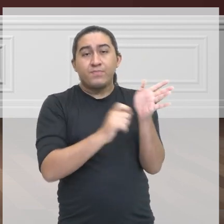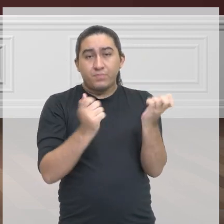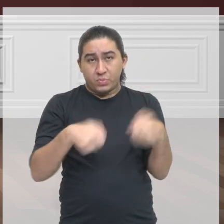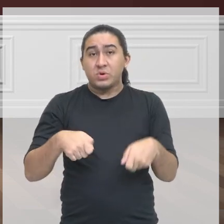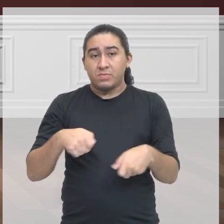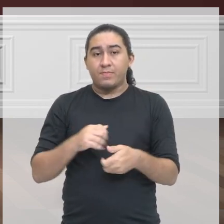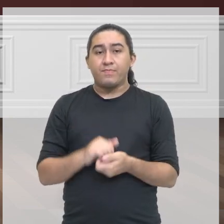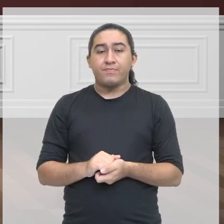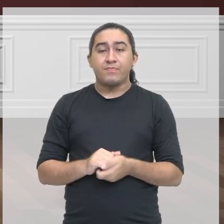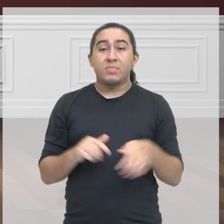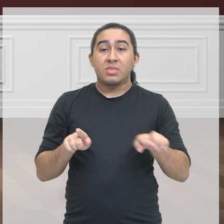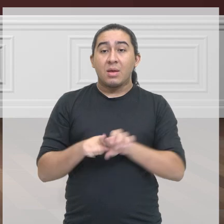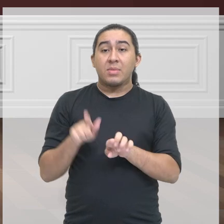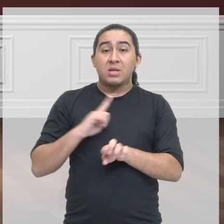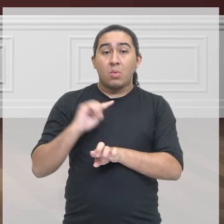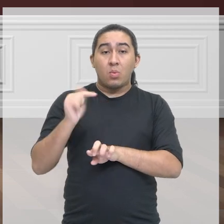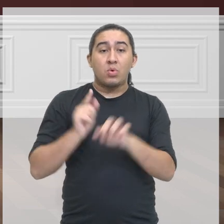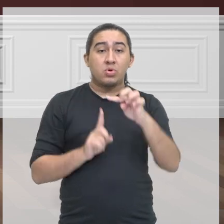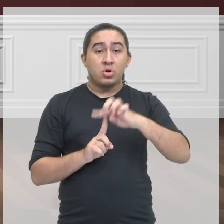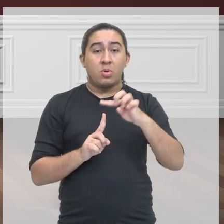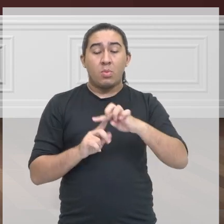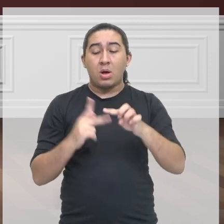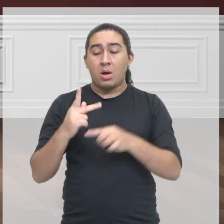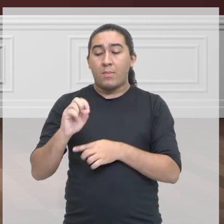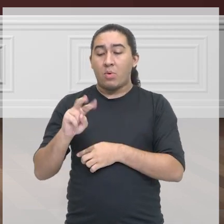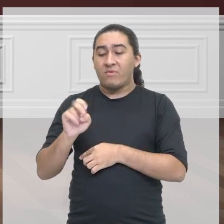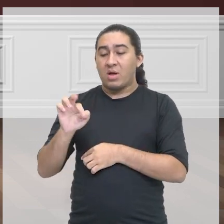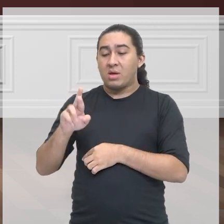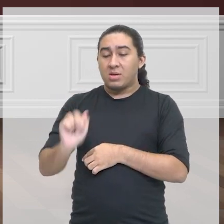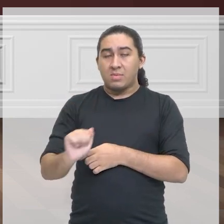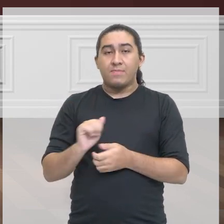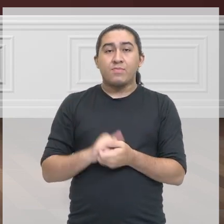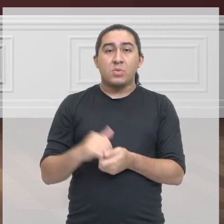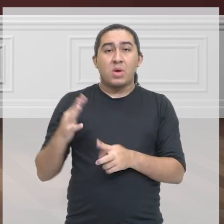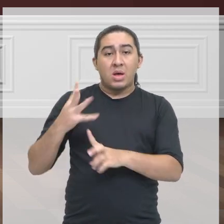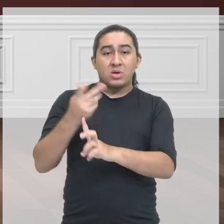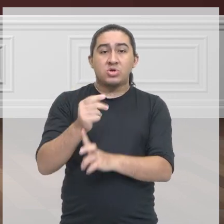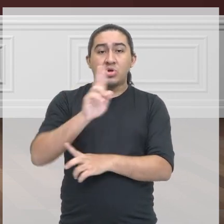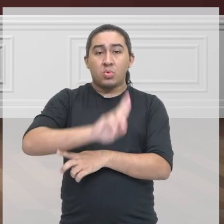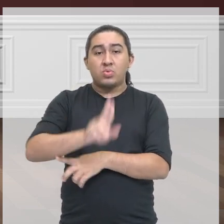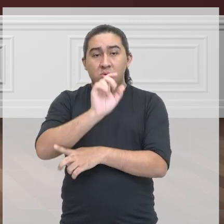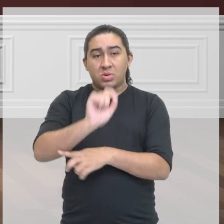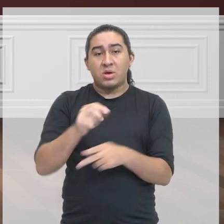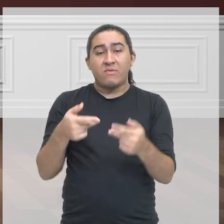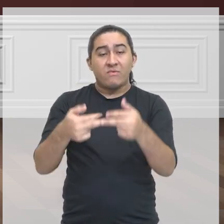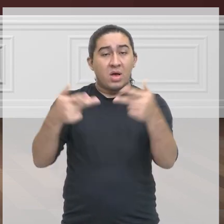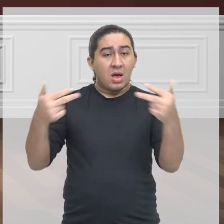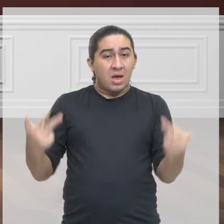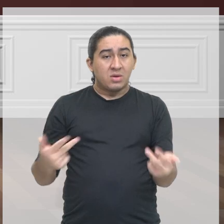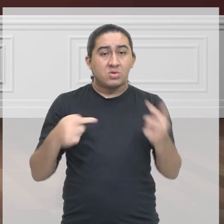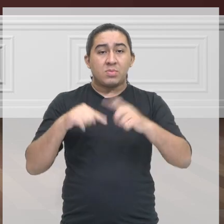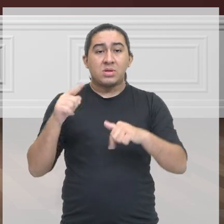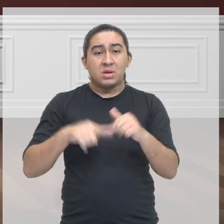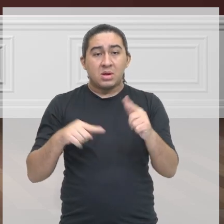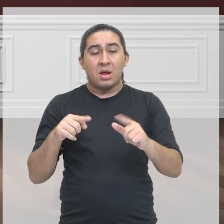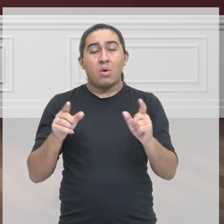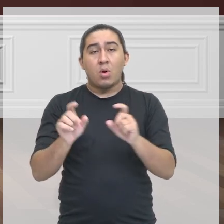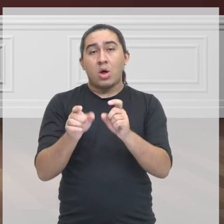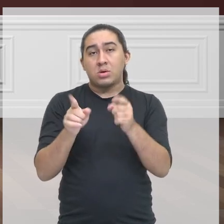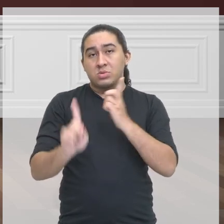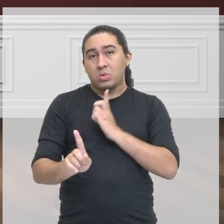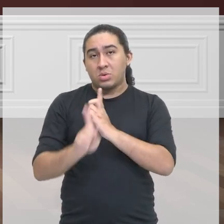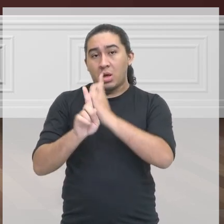um estilo de arte, que é a arte povera, que o artista utiliza diferentes materiais encontrados